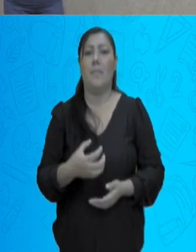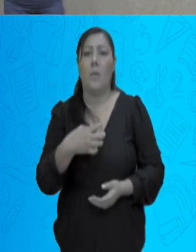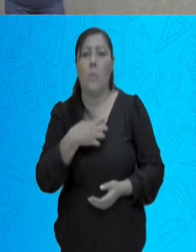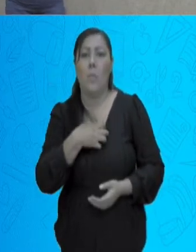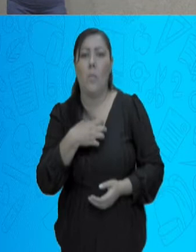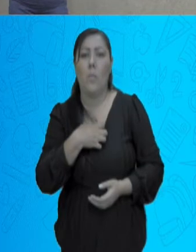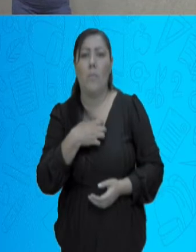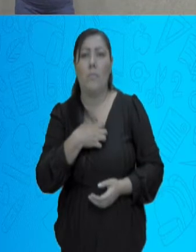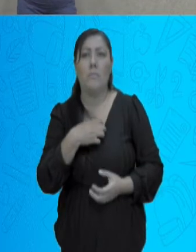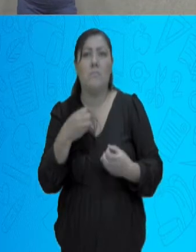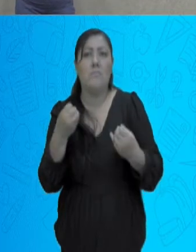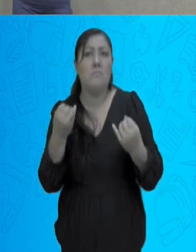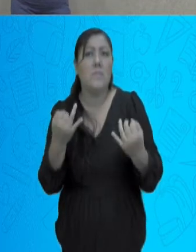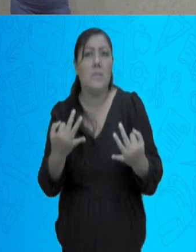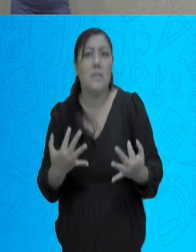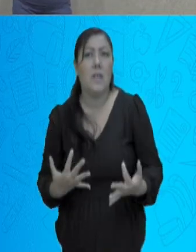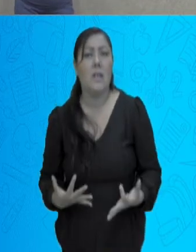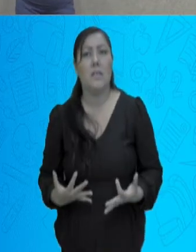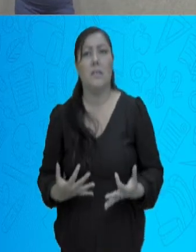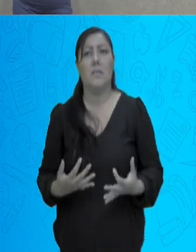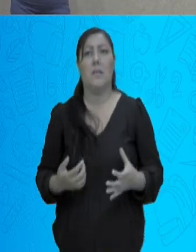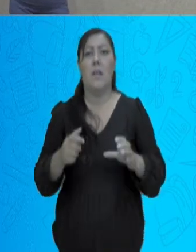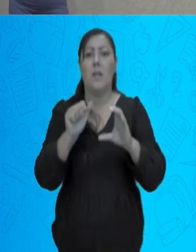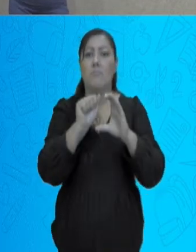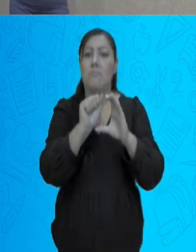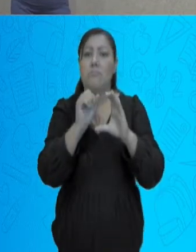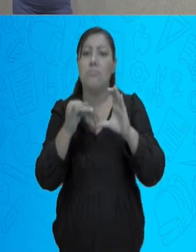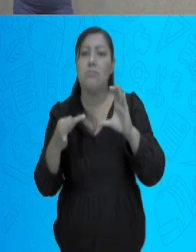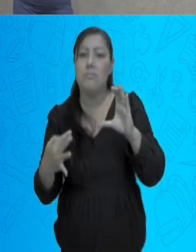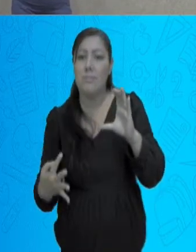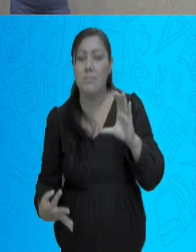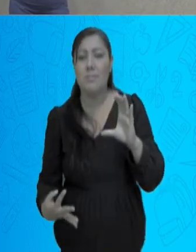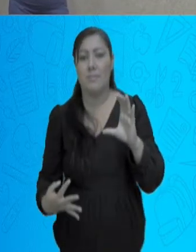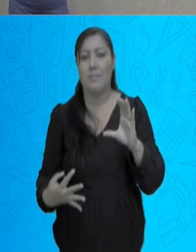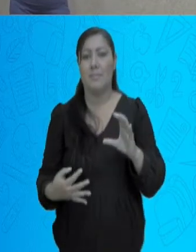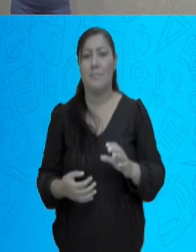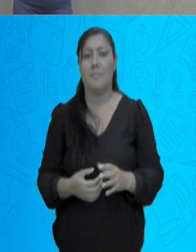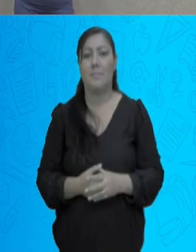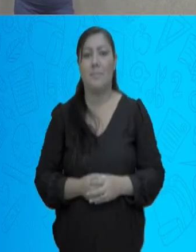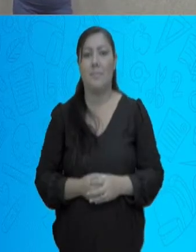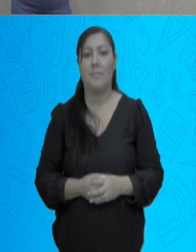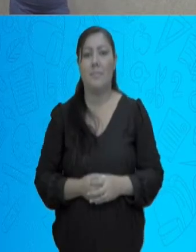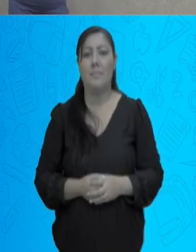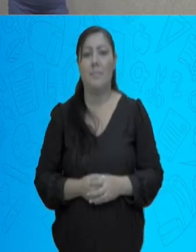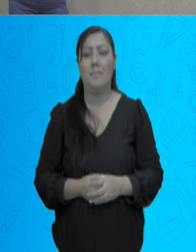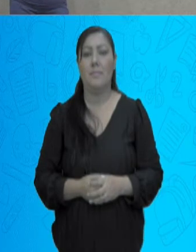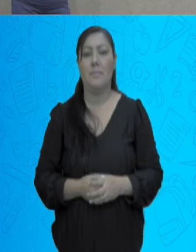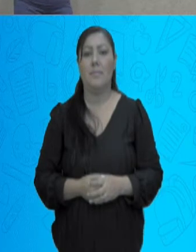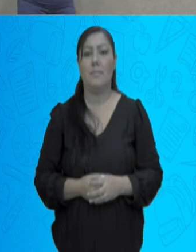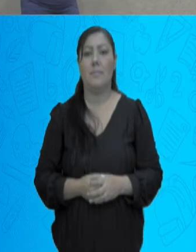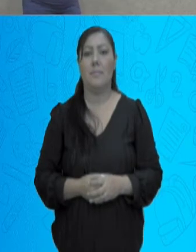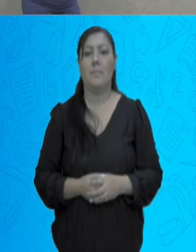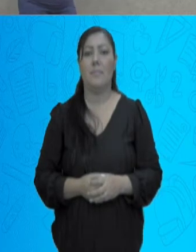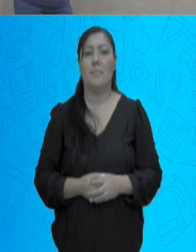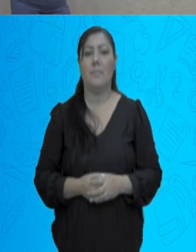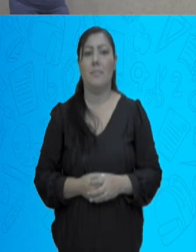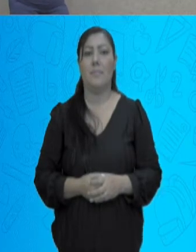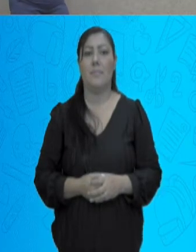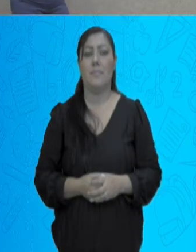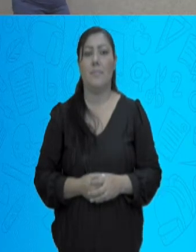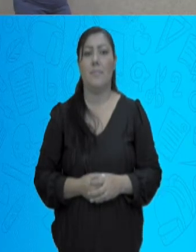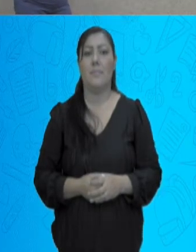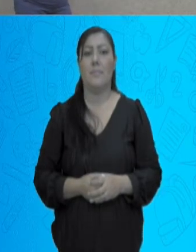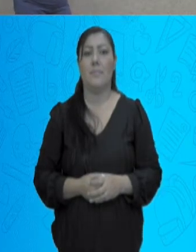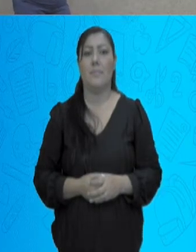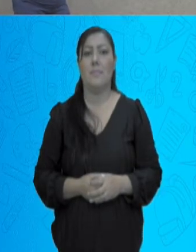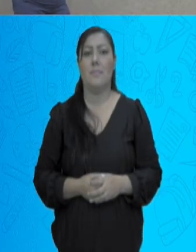gente algumas características a mais. O pretérito chamado de